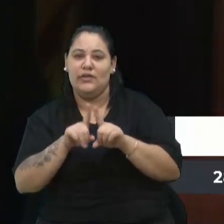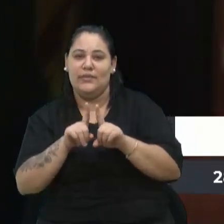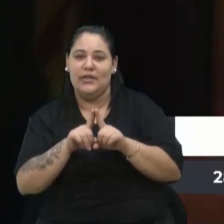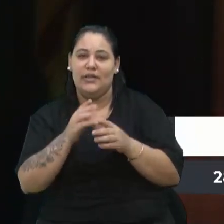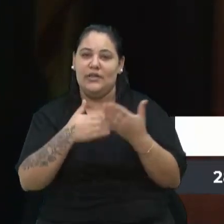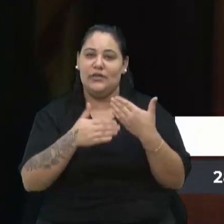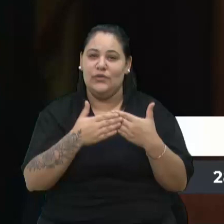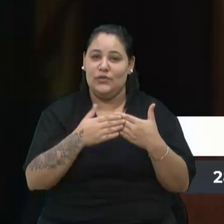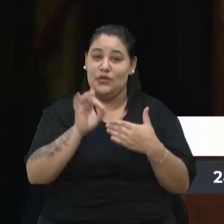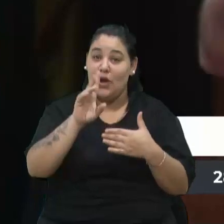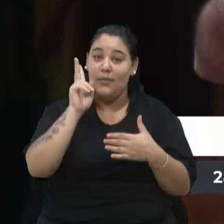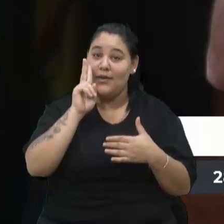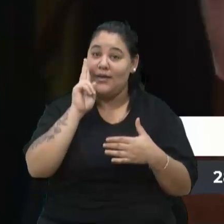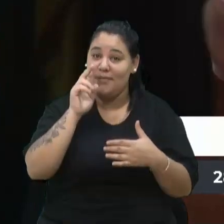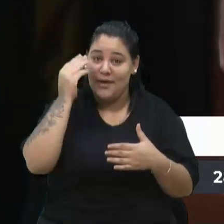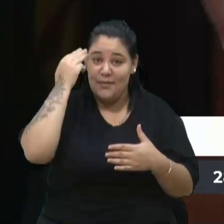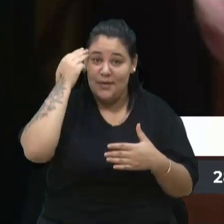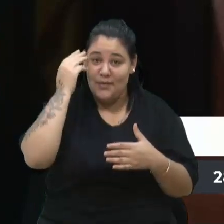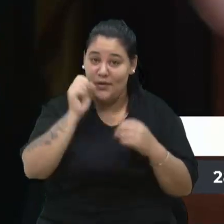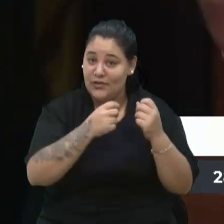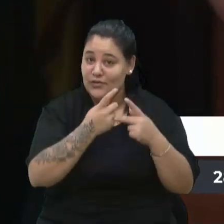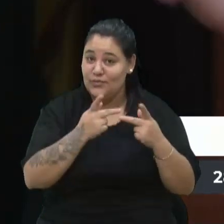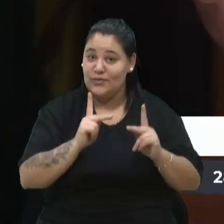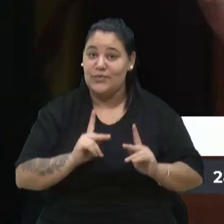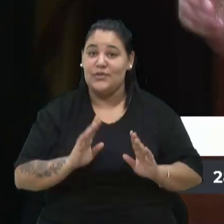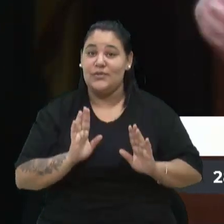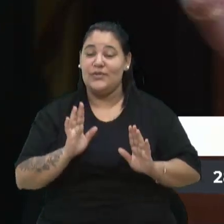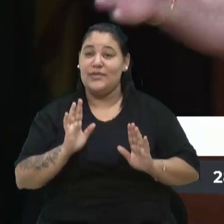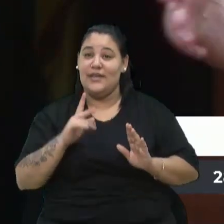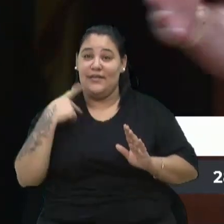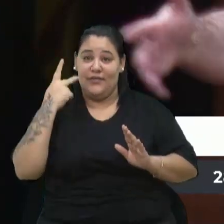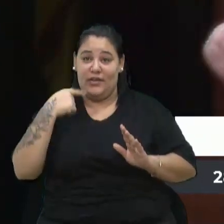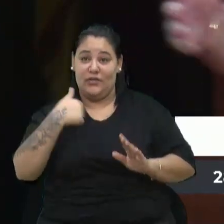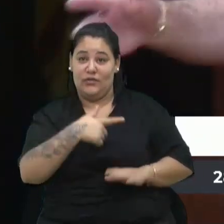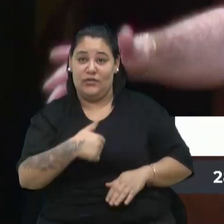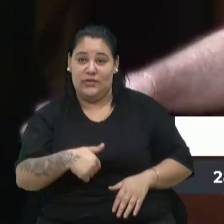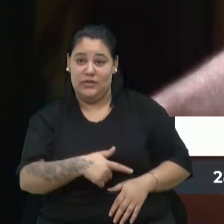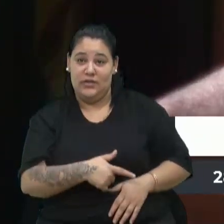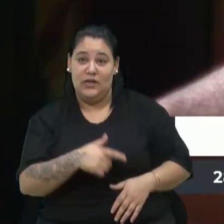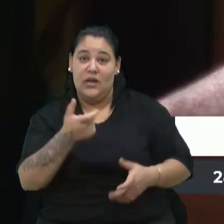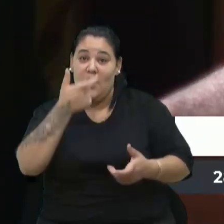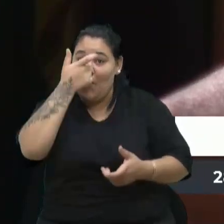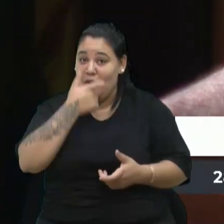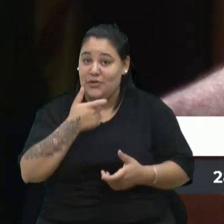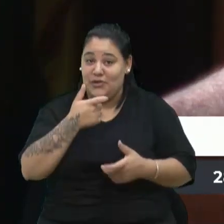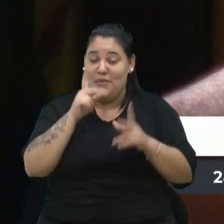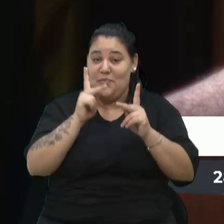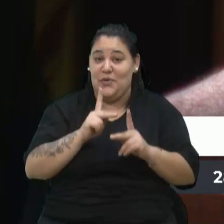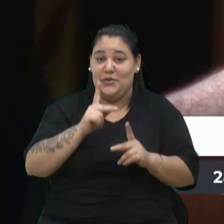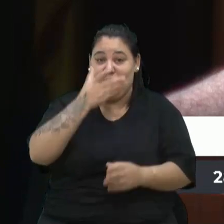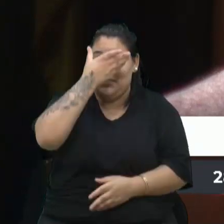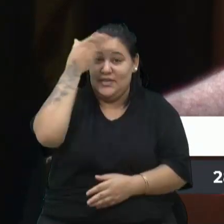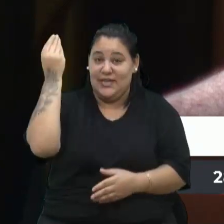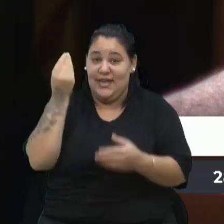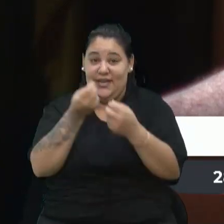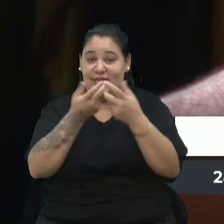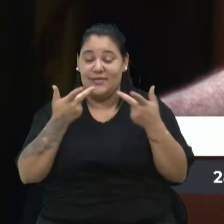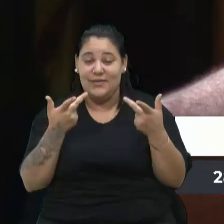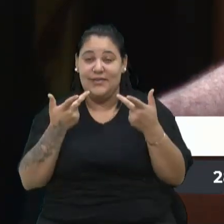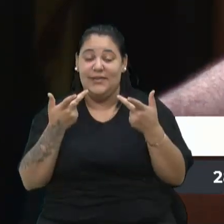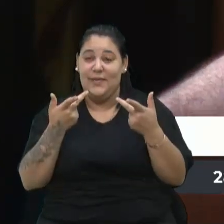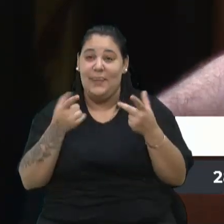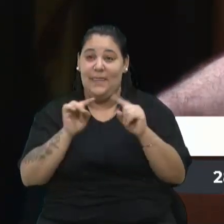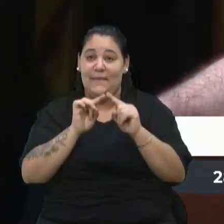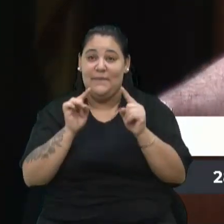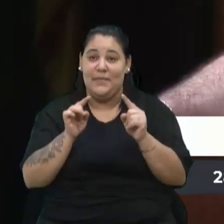para refrescar a memória, vereador Zanquim, porque as pessoas não acho que tem memória curta e acabam esquecendo, né? E